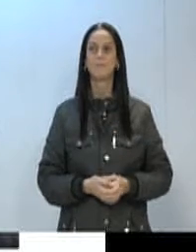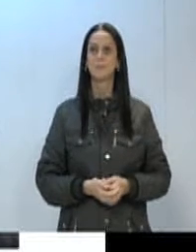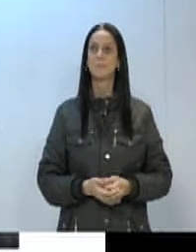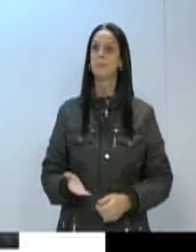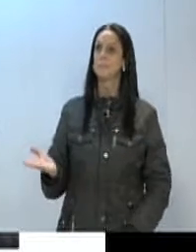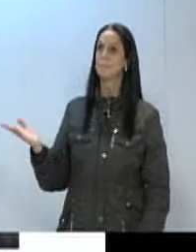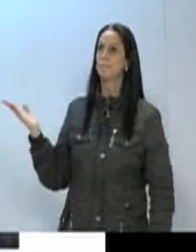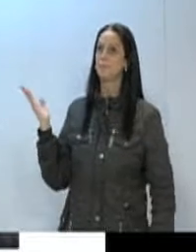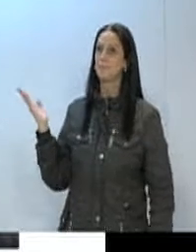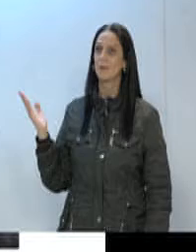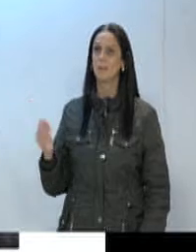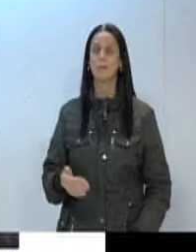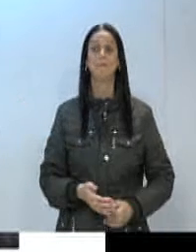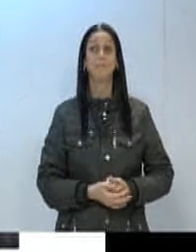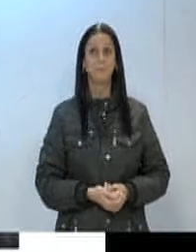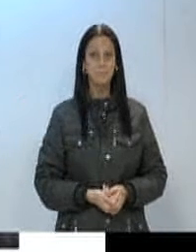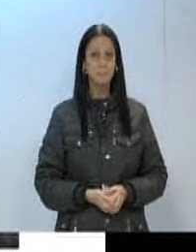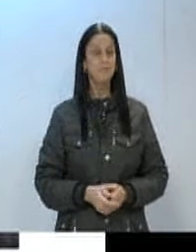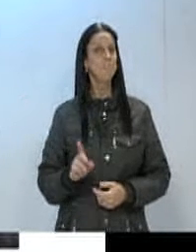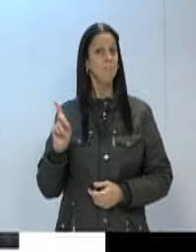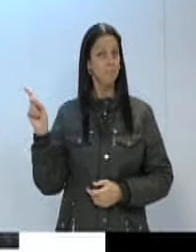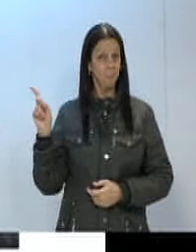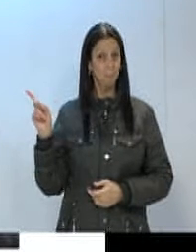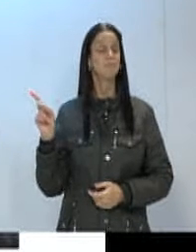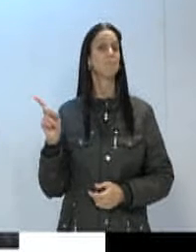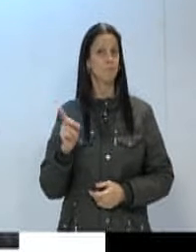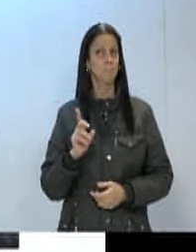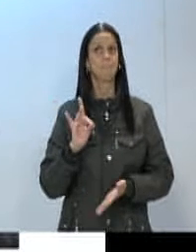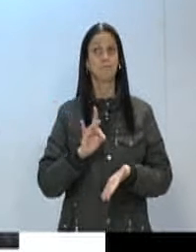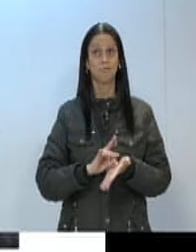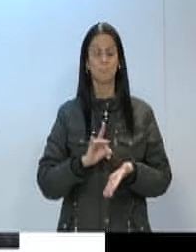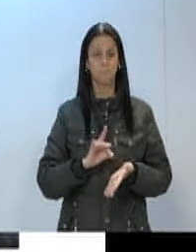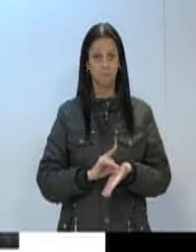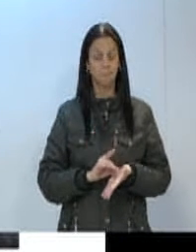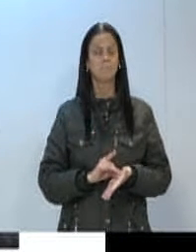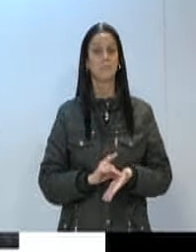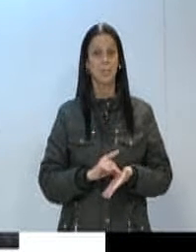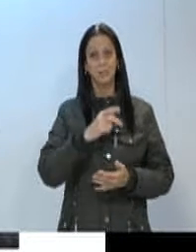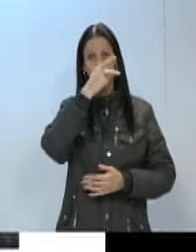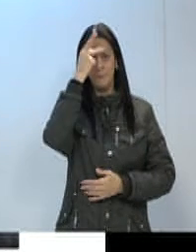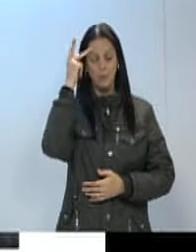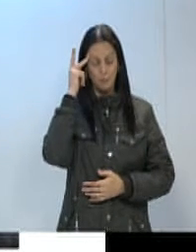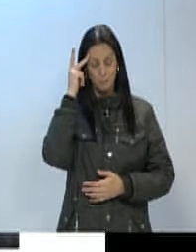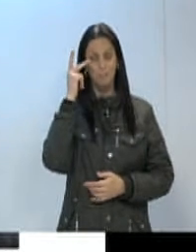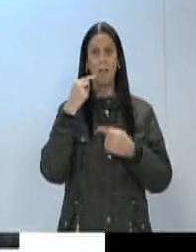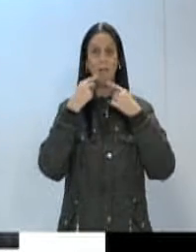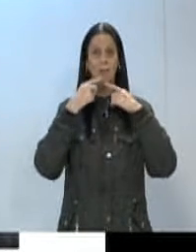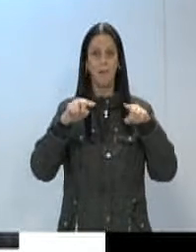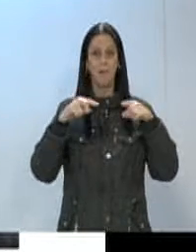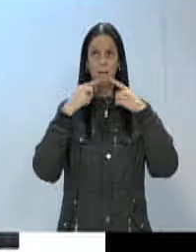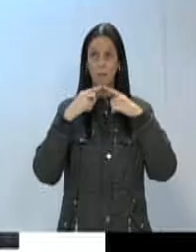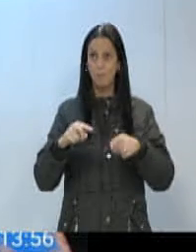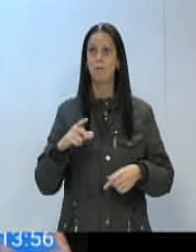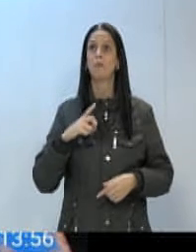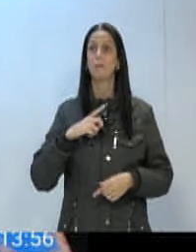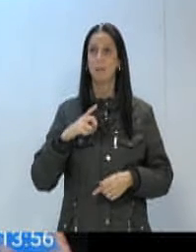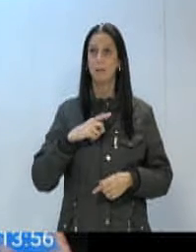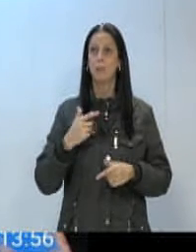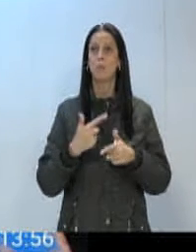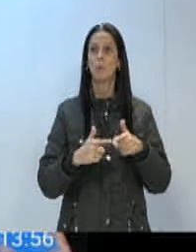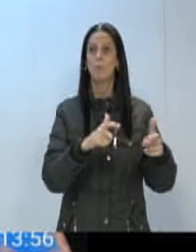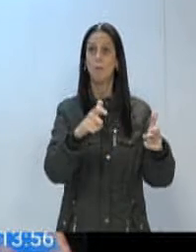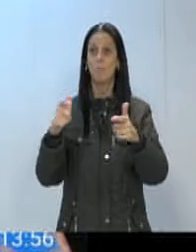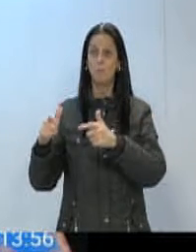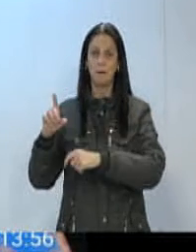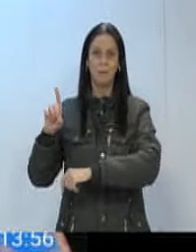serviços os educandários aqui foi uma matéria moradores reclamam na escola de Blumenau por ter foco de dengue aqui pode continuar e por favor